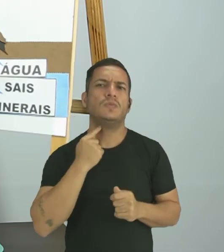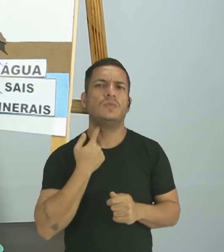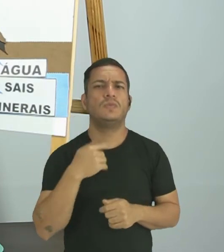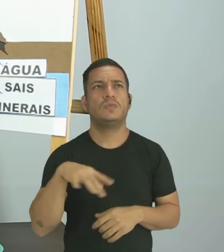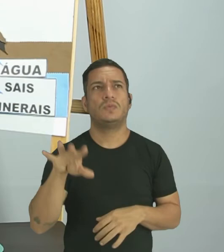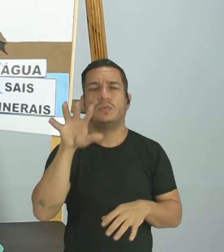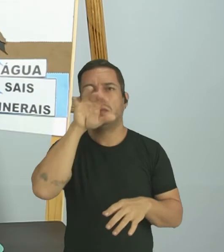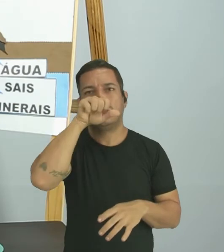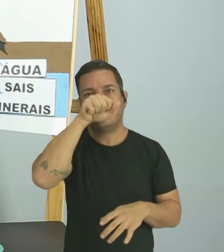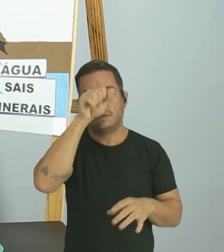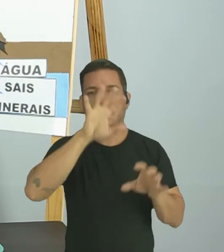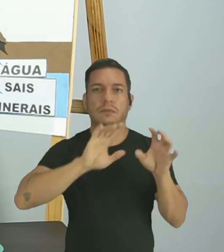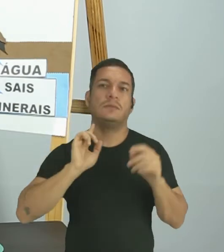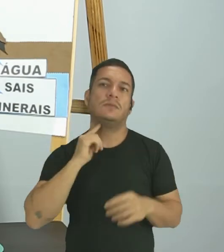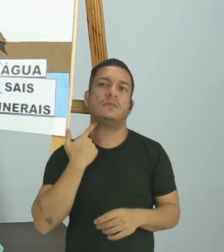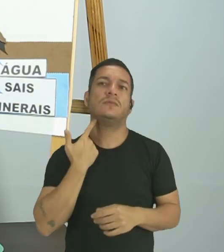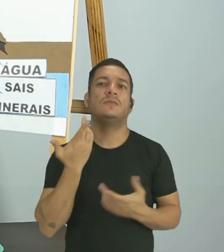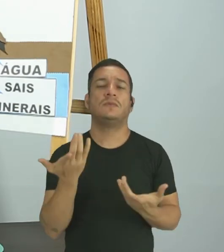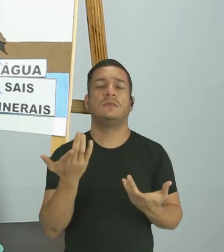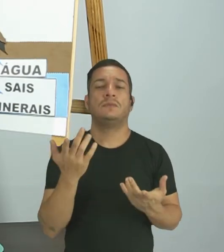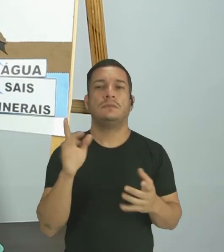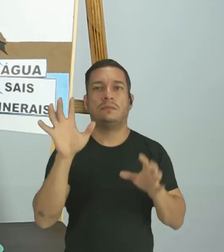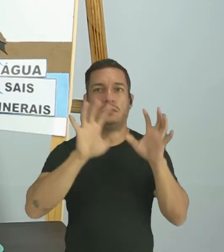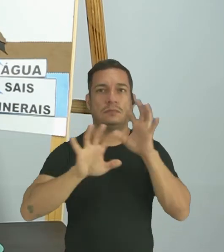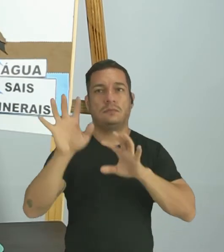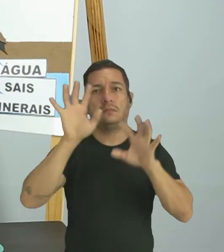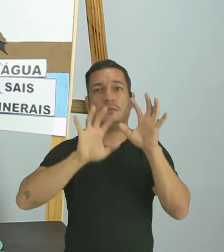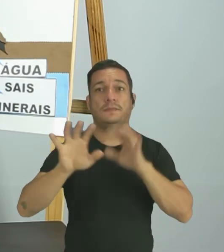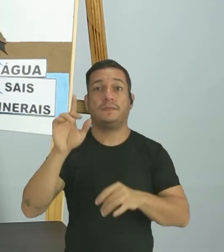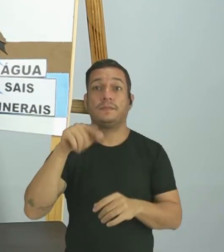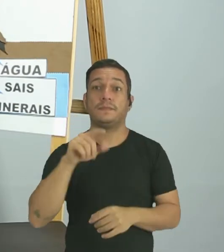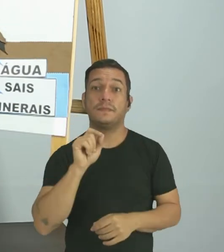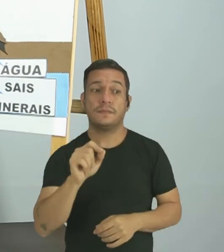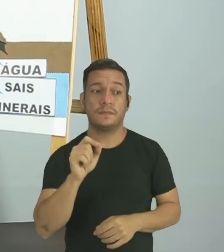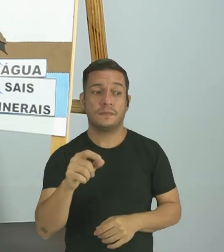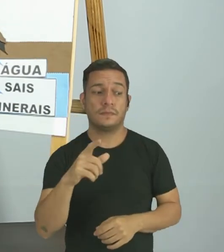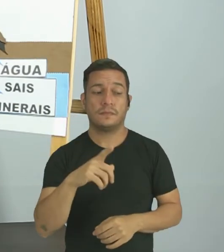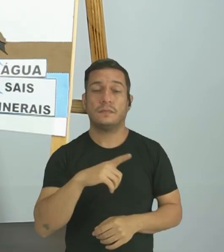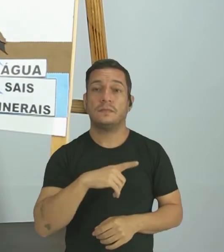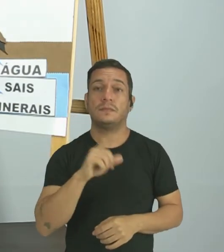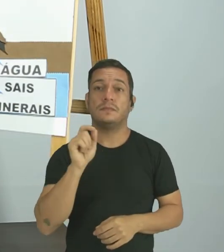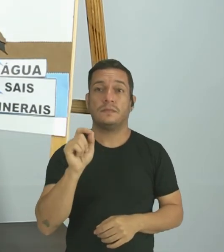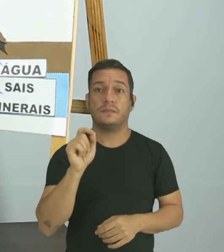gás sujo, poluído, e aí o que ela nos dá?